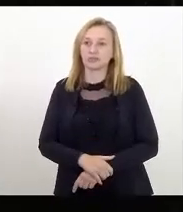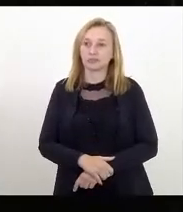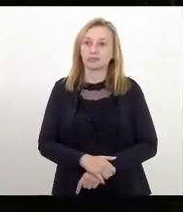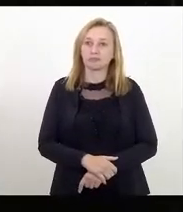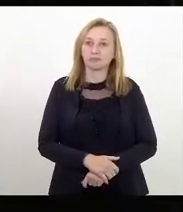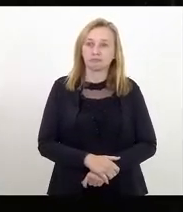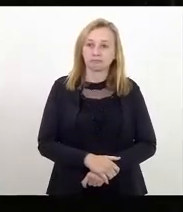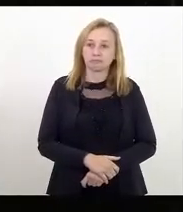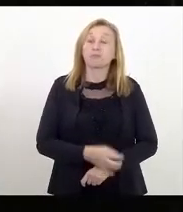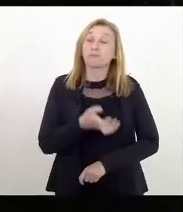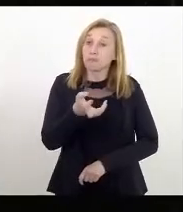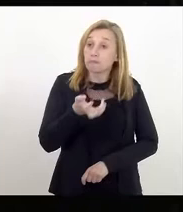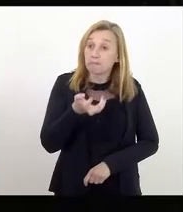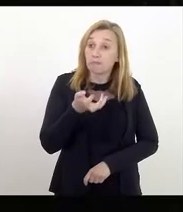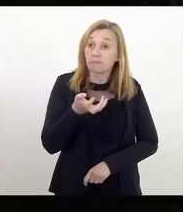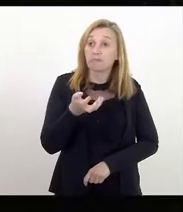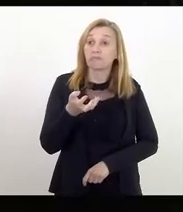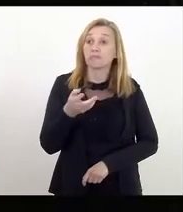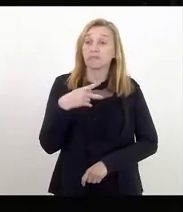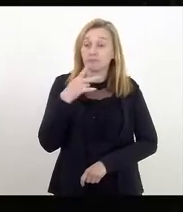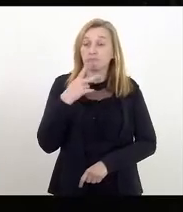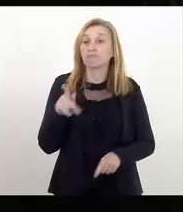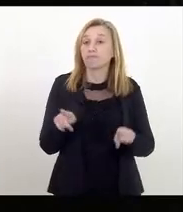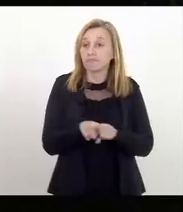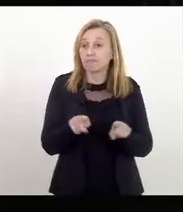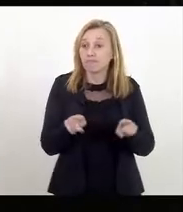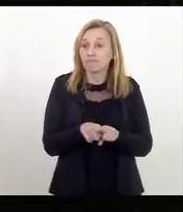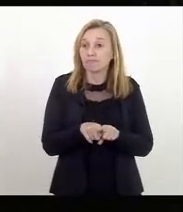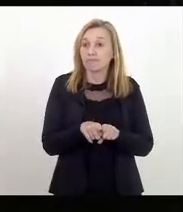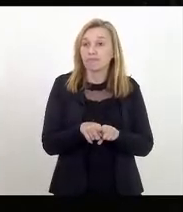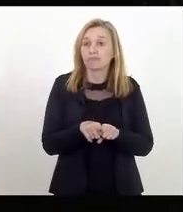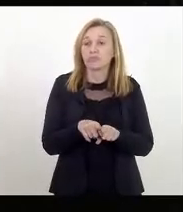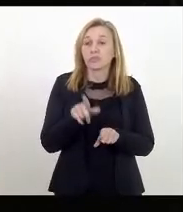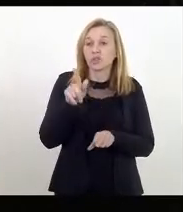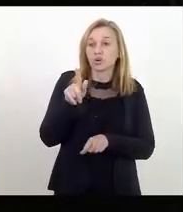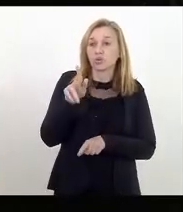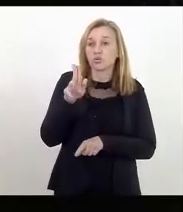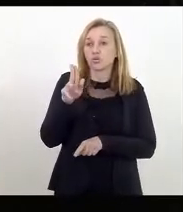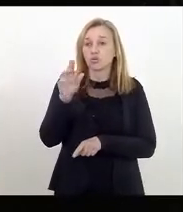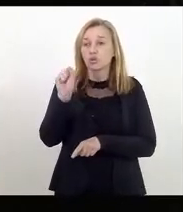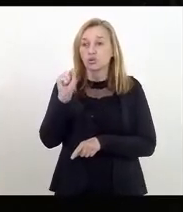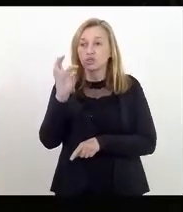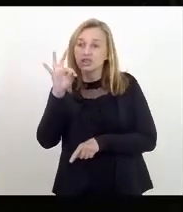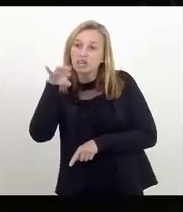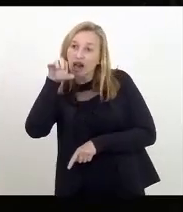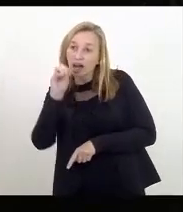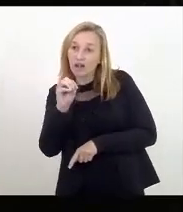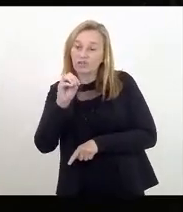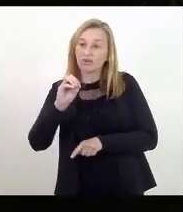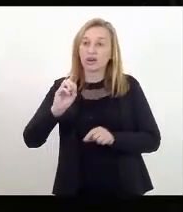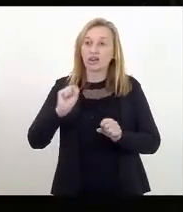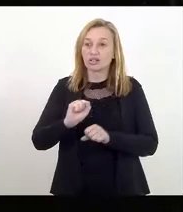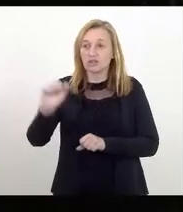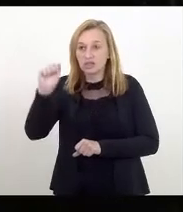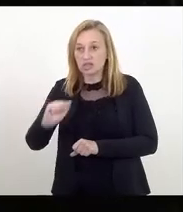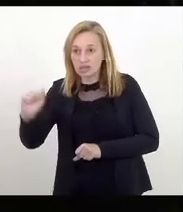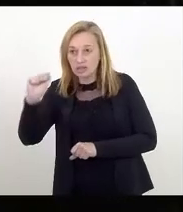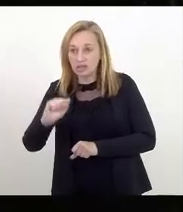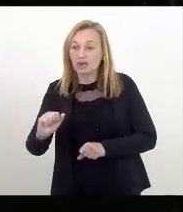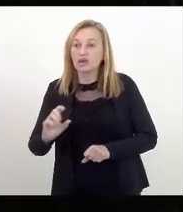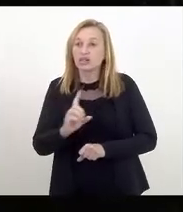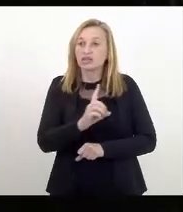Quero me dirigir também ao Gustavo Belmonte, da Associação de Servidores da